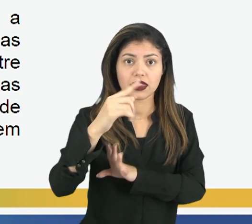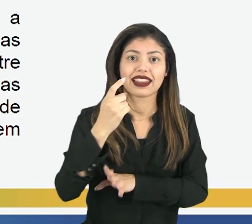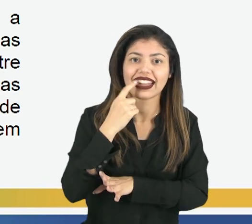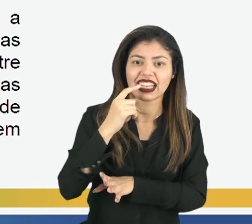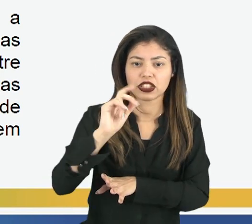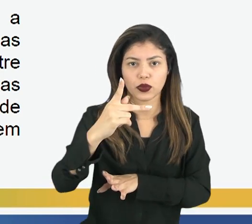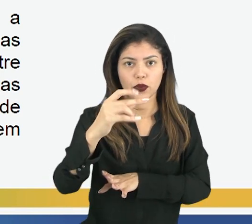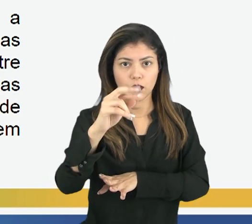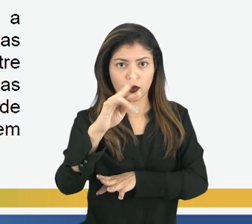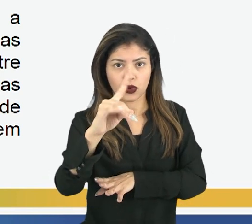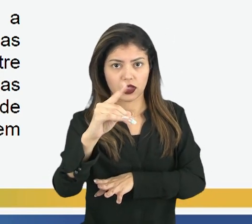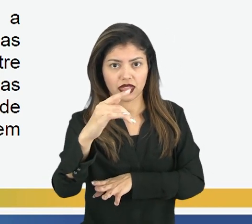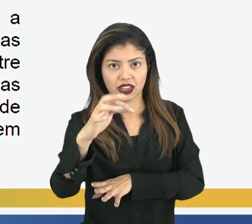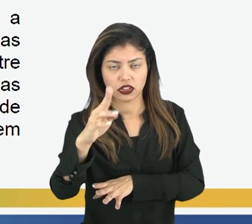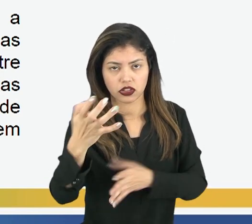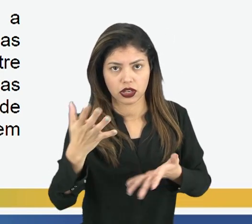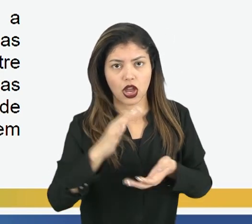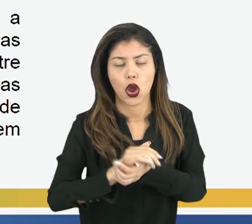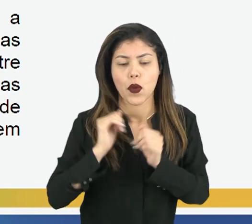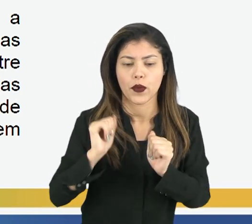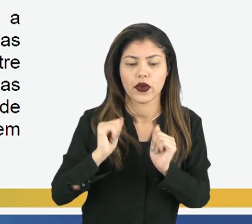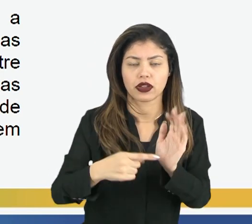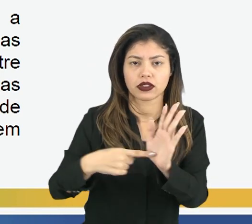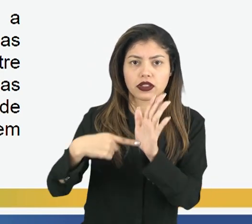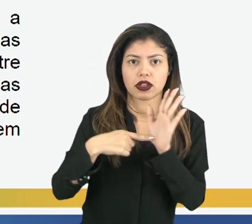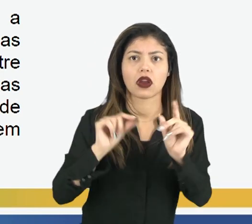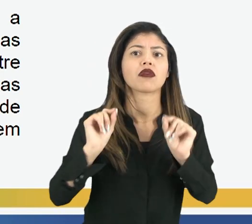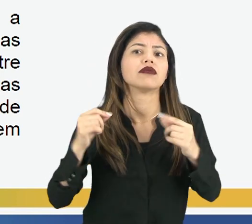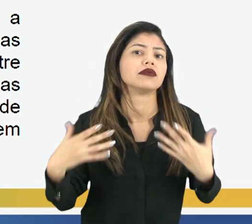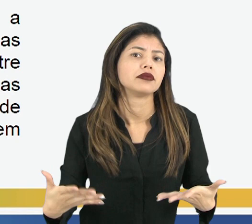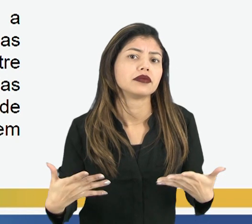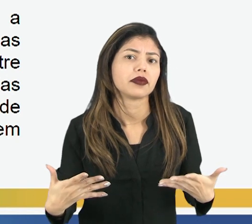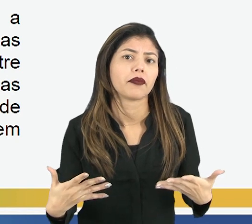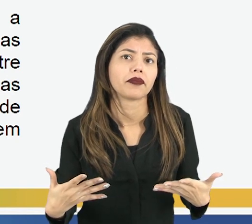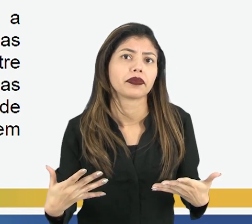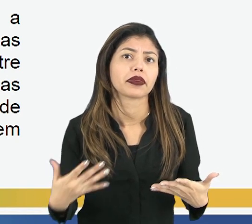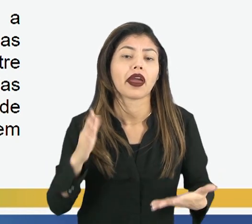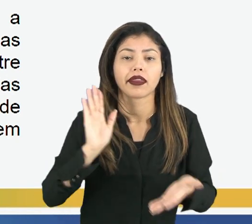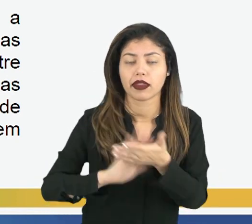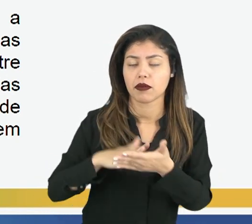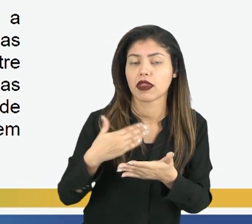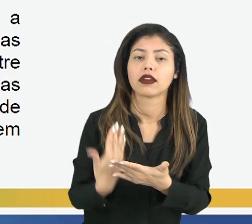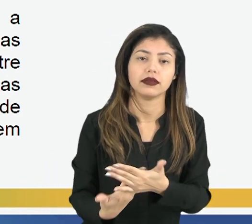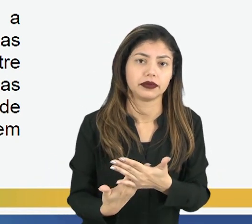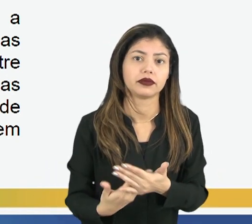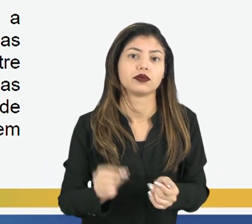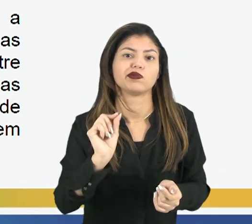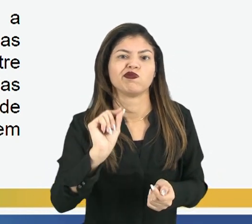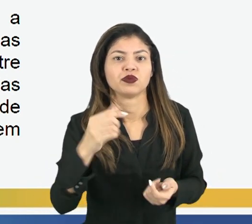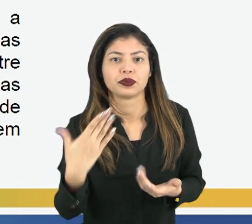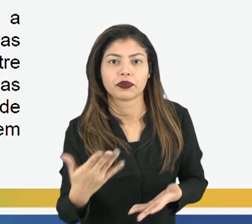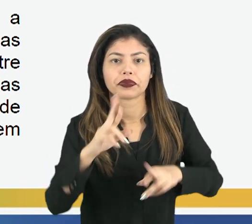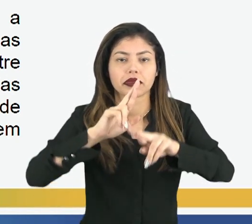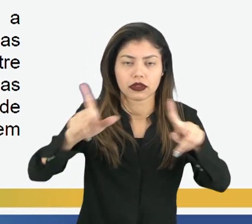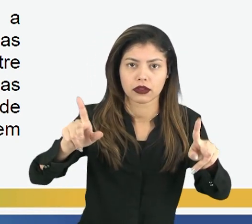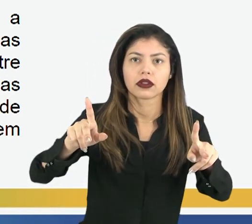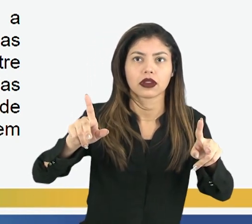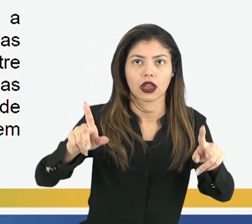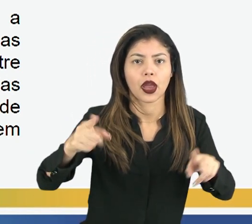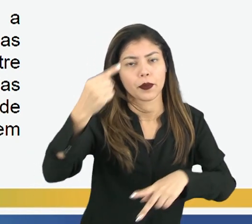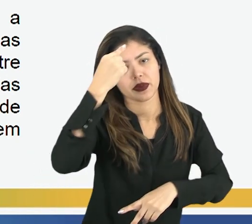dente. E isso pode permitir a inferência, a interpretação de que as diferenças